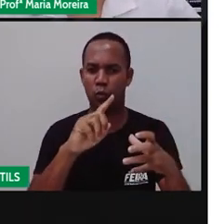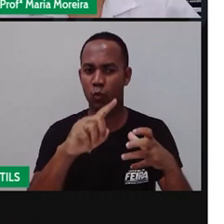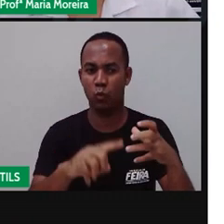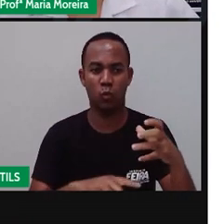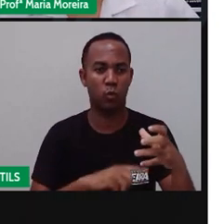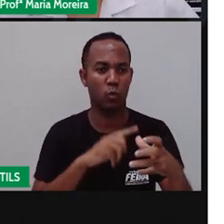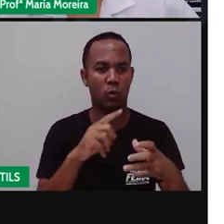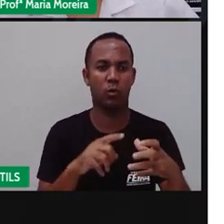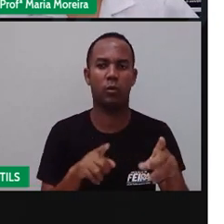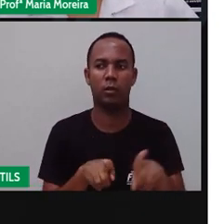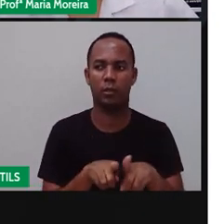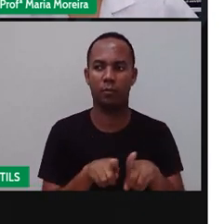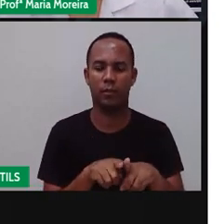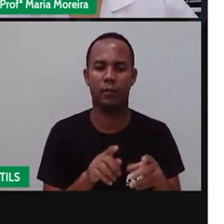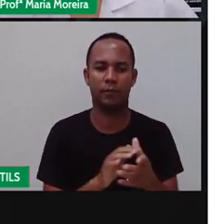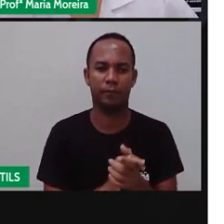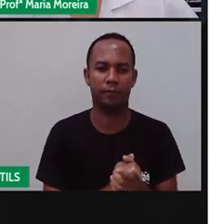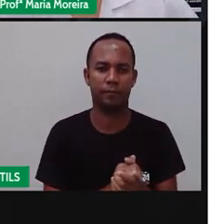redor.